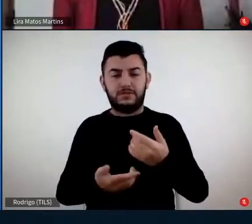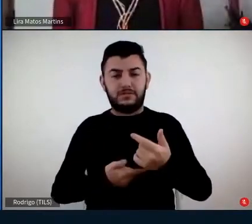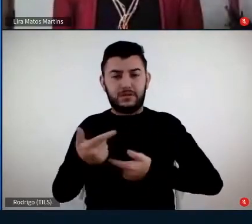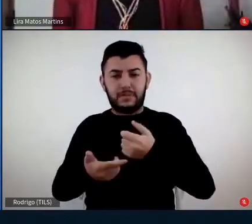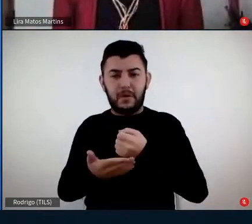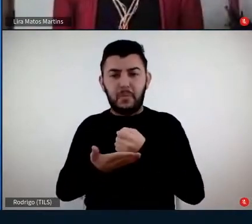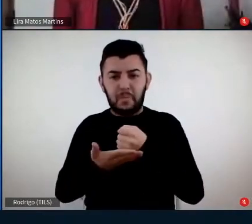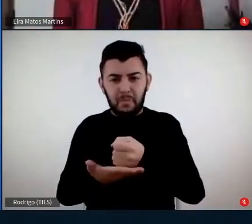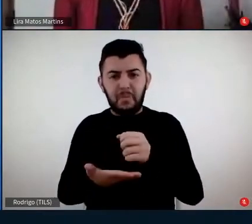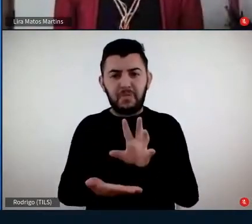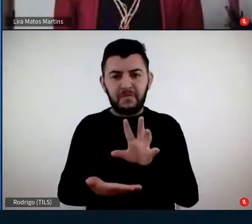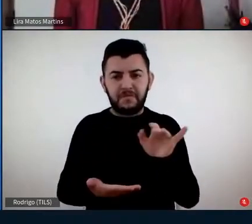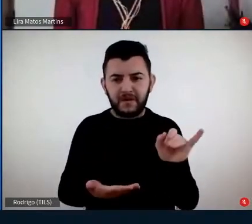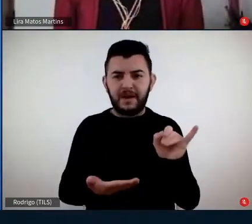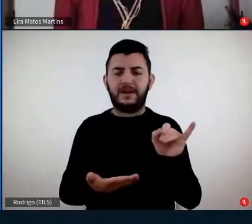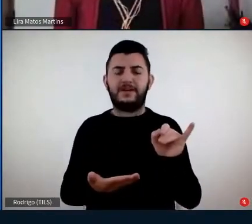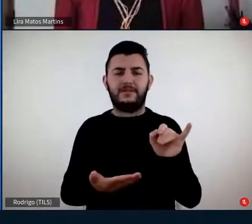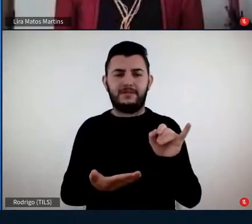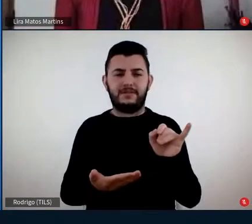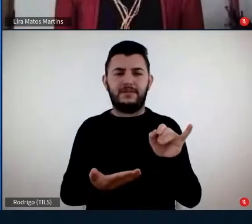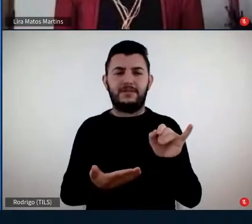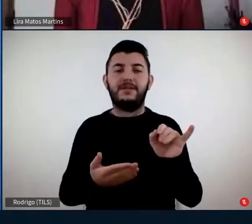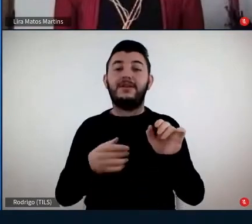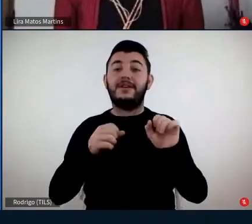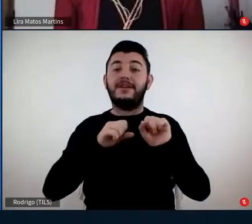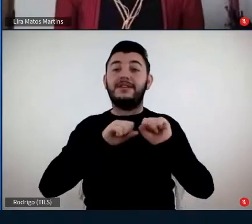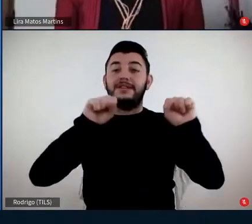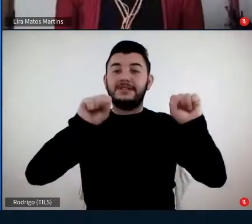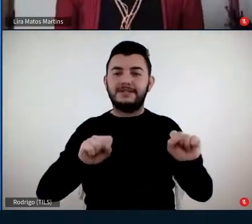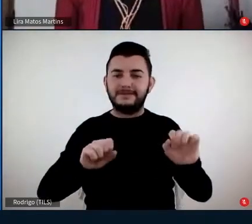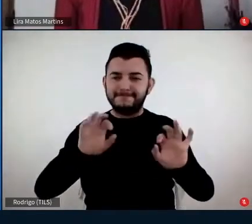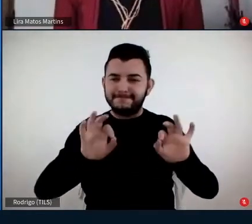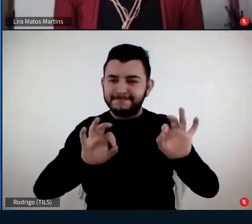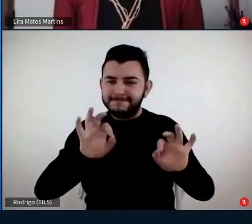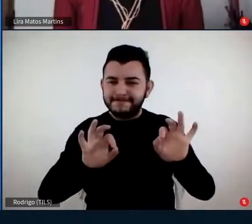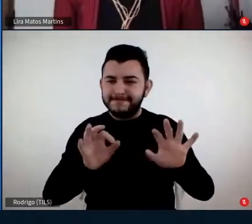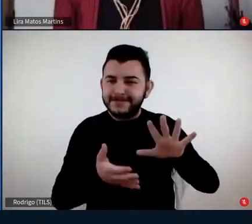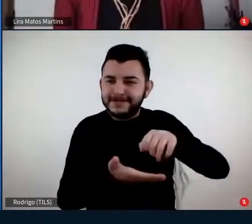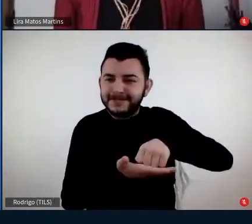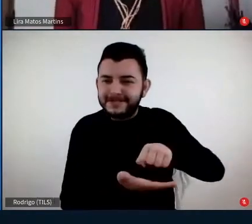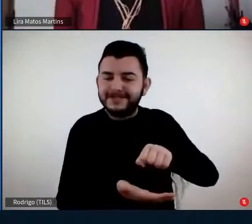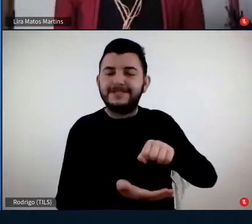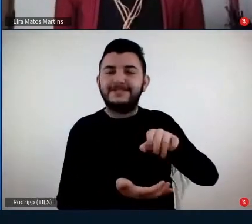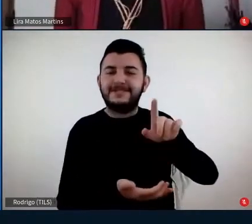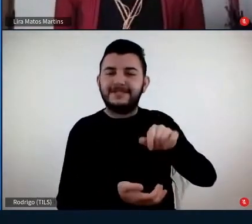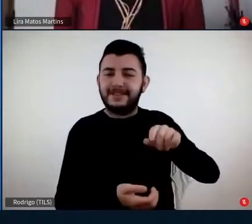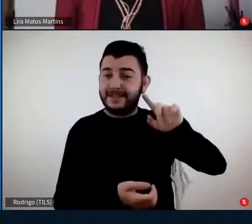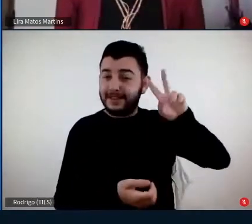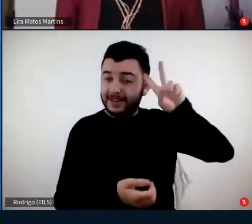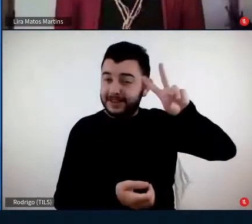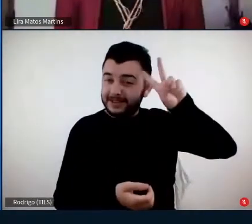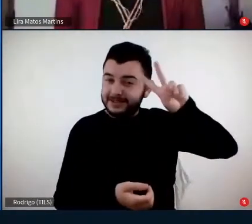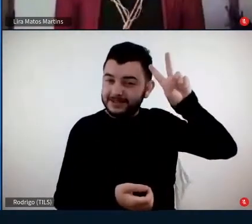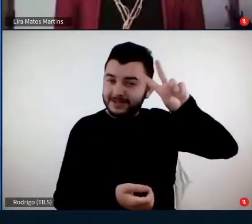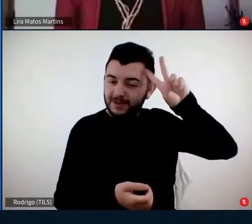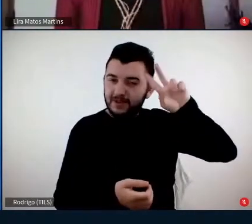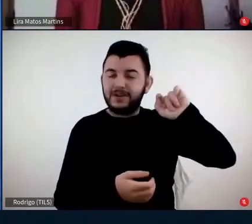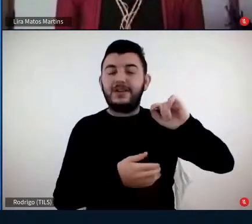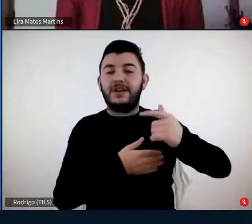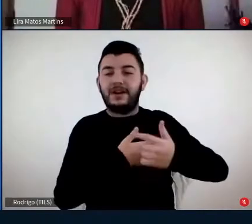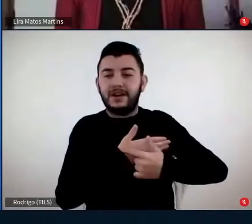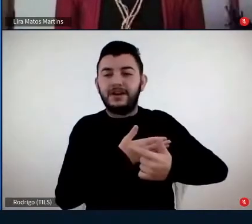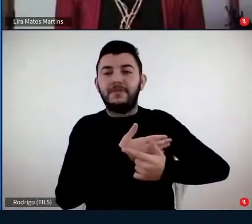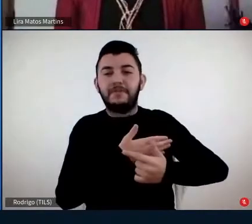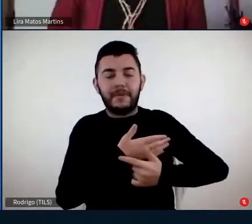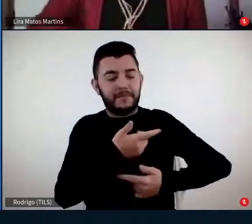contribuições, sistematiza e registra de maneira muito importante a história e o papel formativo que